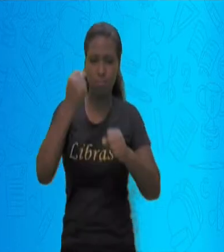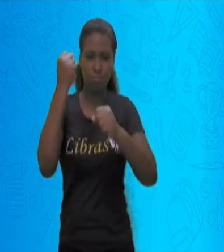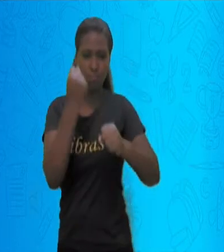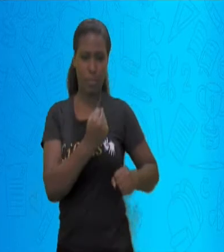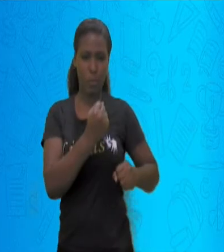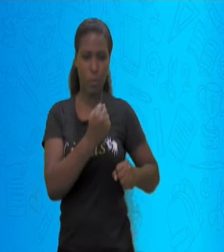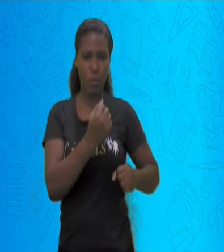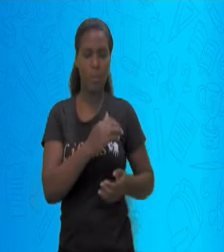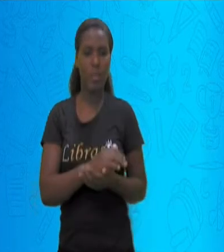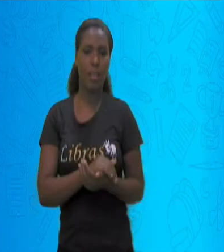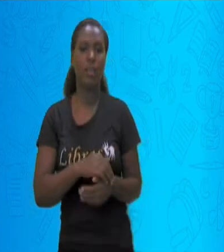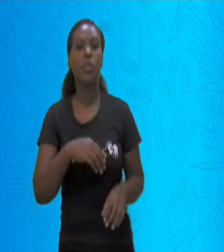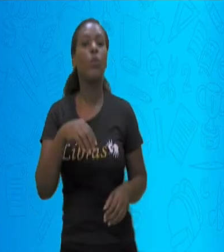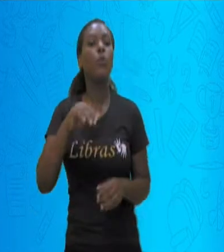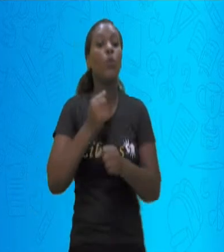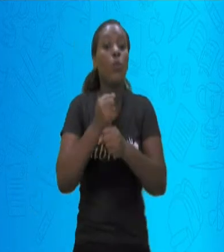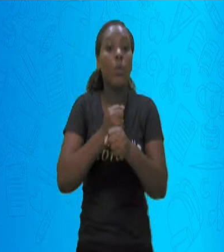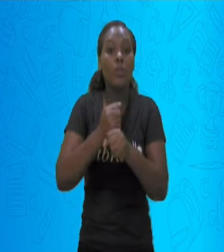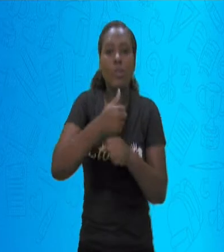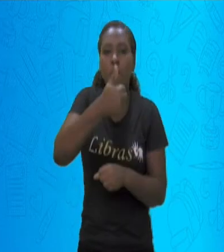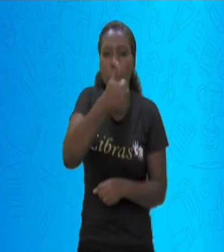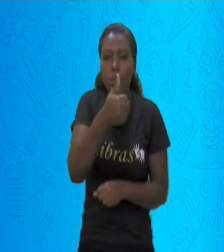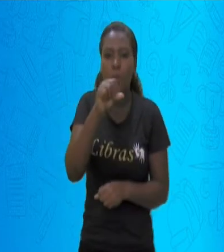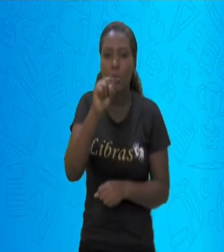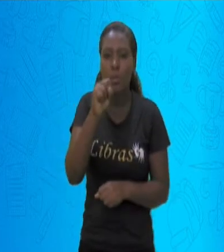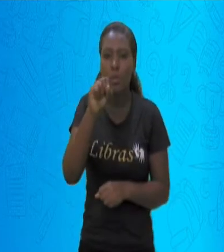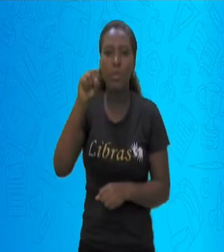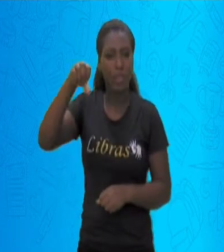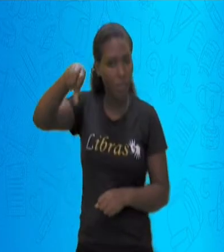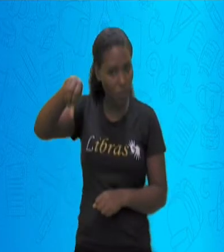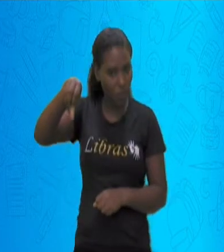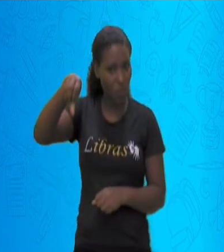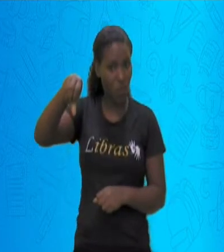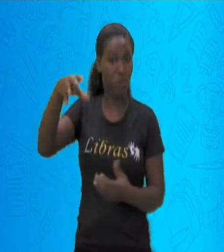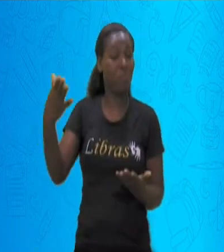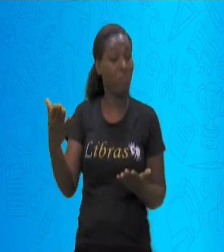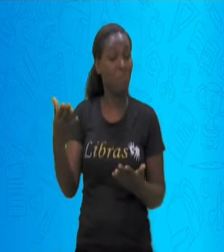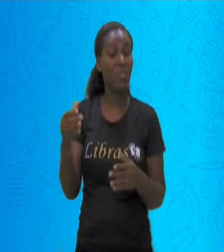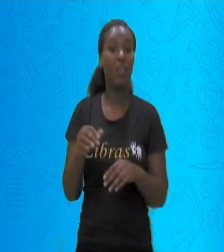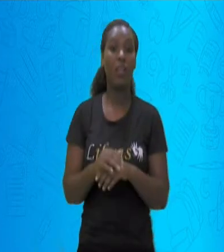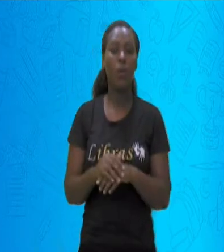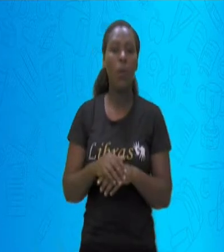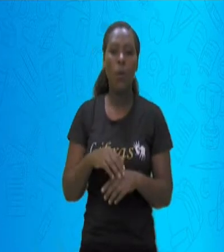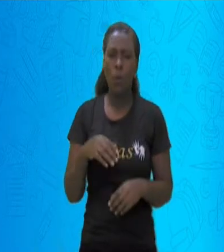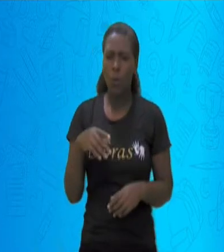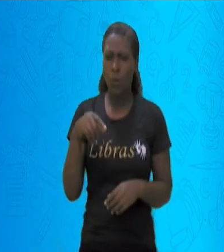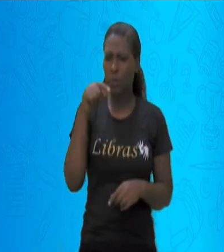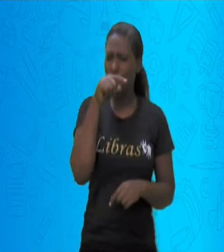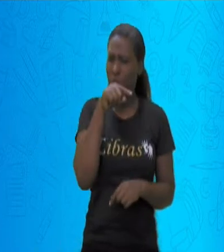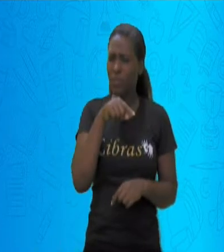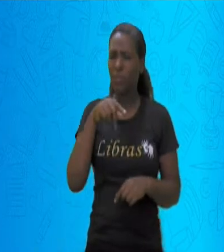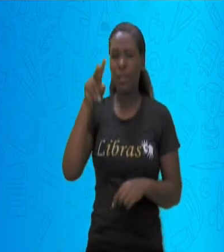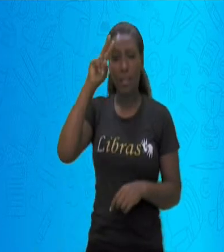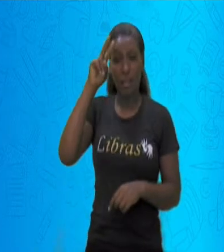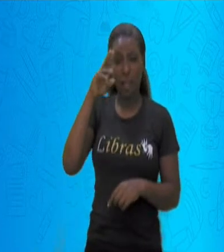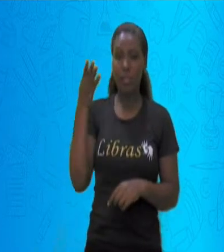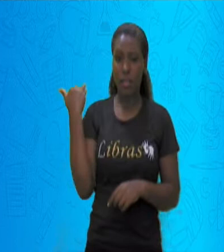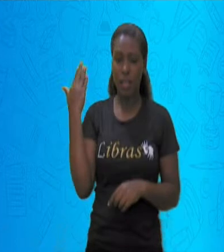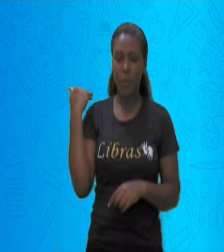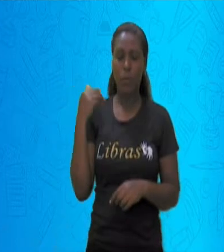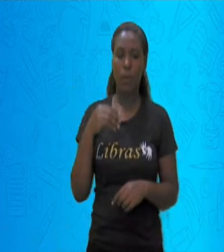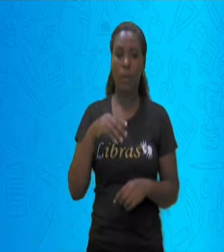1889. Esse fato, o Brasil deixou de ser uma monarquia, olha só, ele se transformou